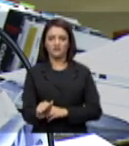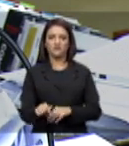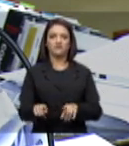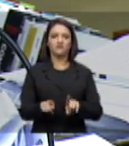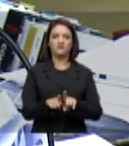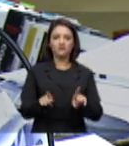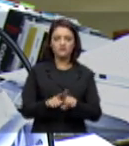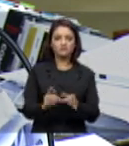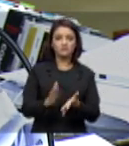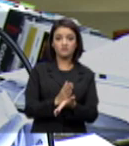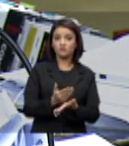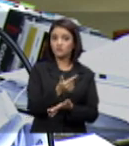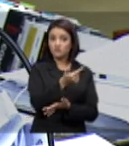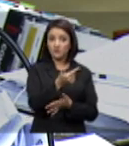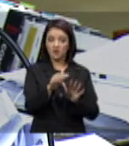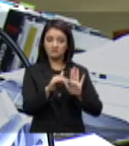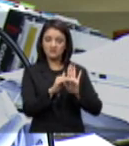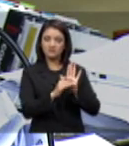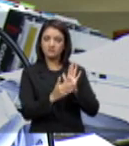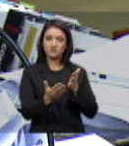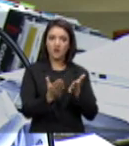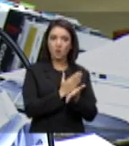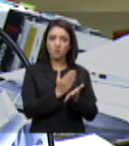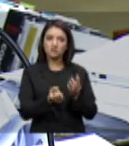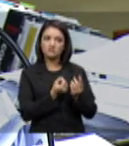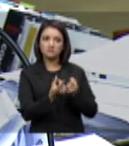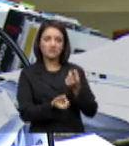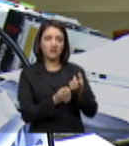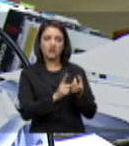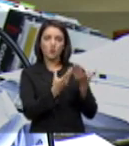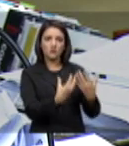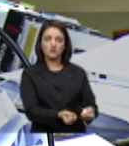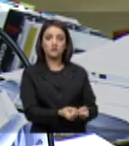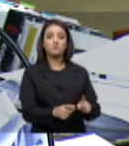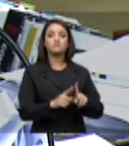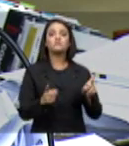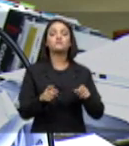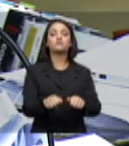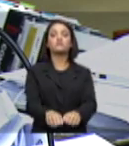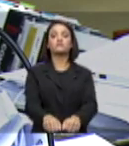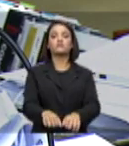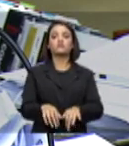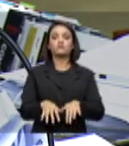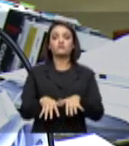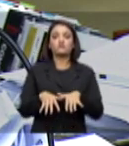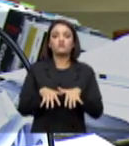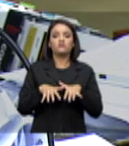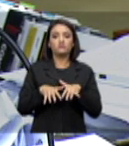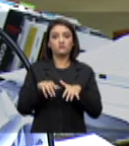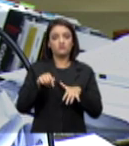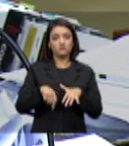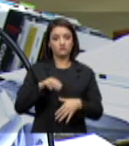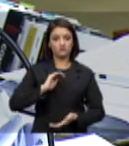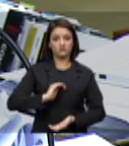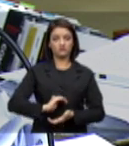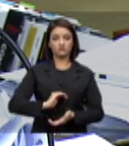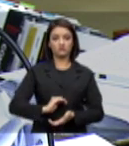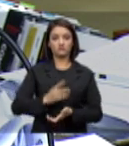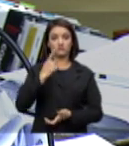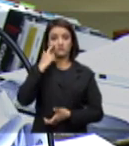penitenciário outros não foram atendidos mais o plenário do supremo tribunal federal